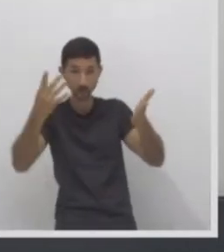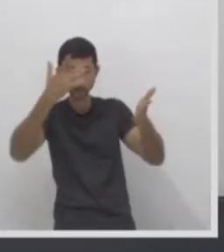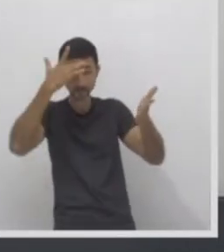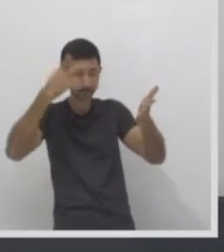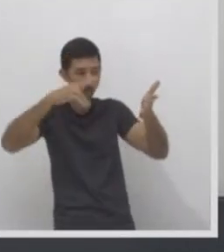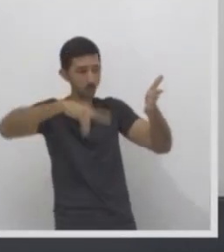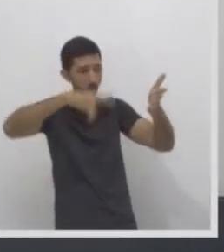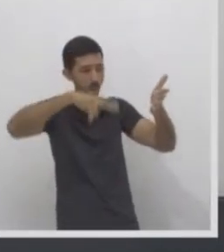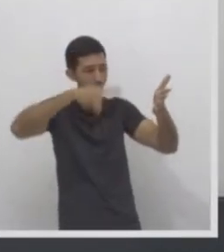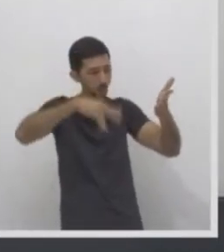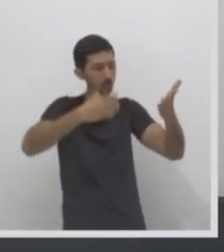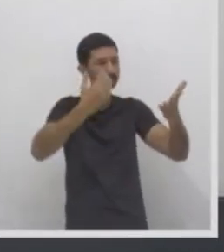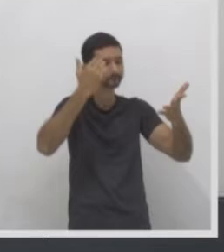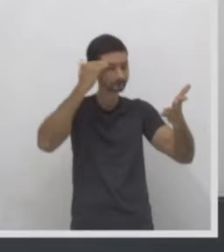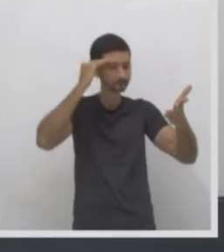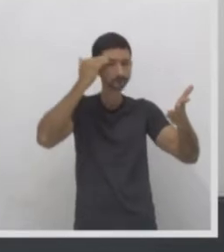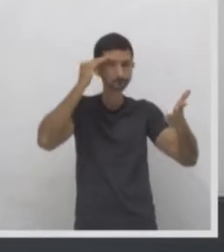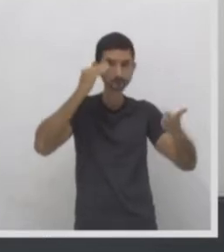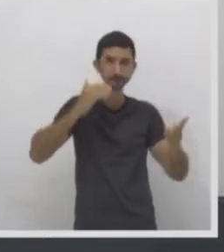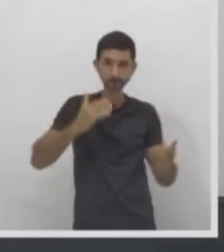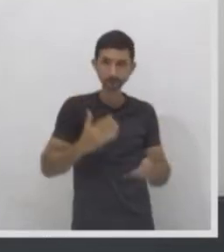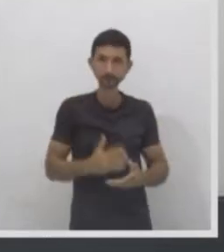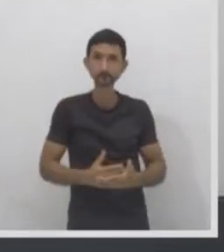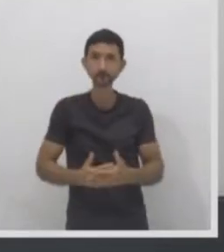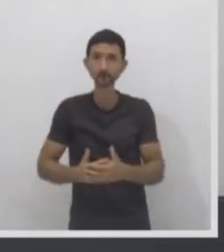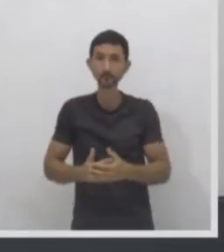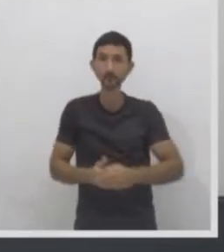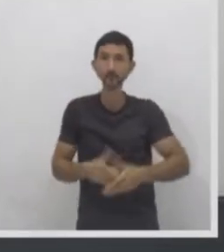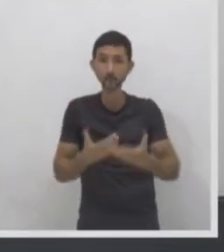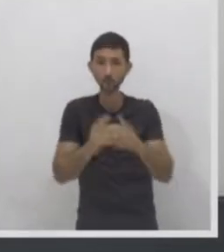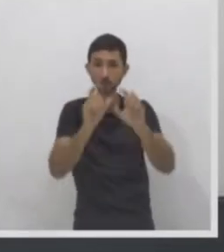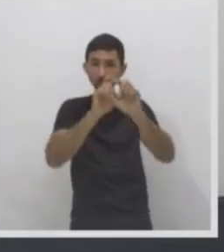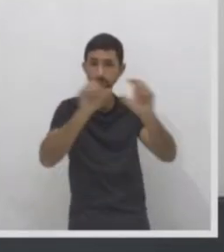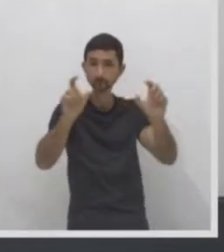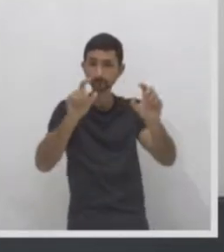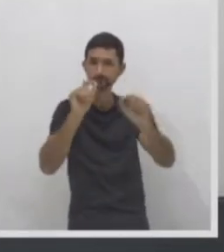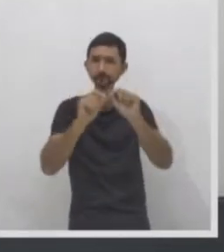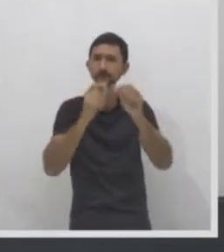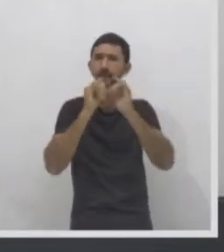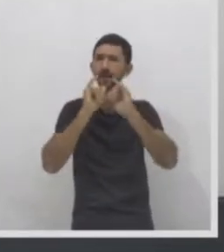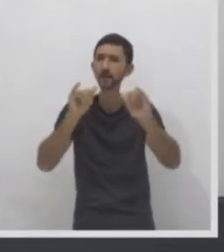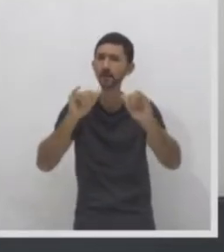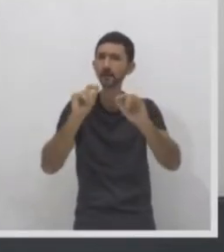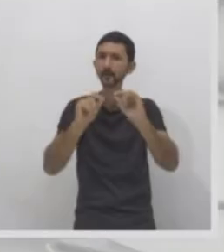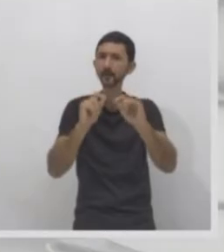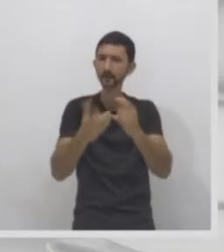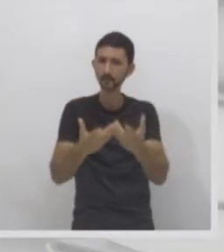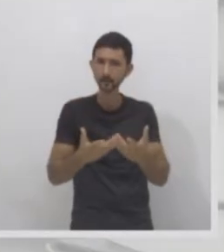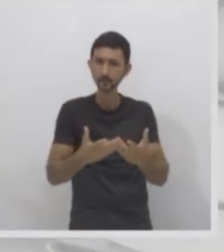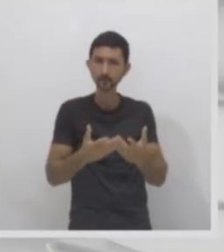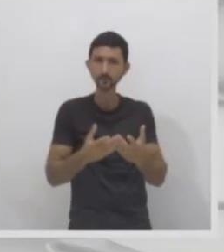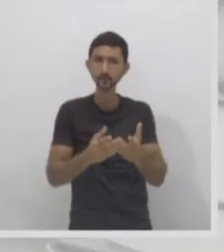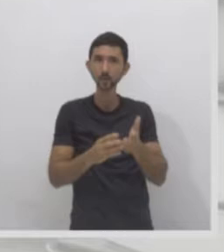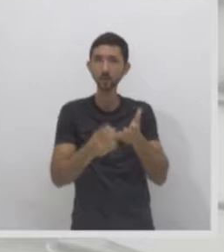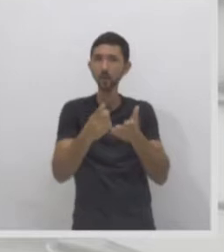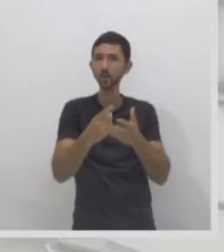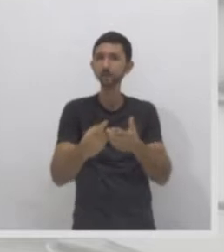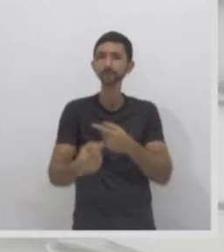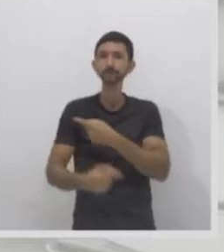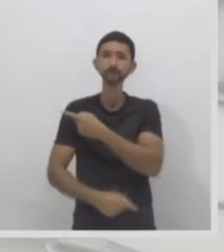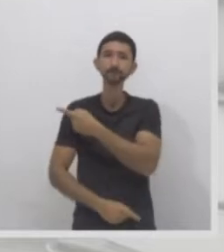ao longo da notícia depois. No caso dessa notícia, o que nós temos como informação